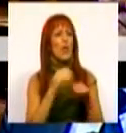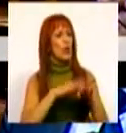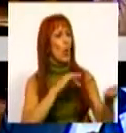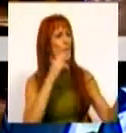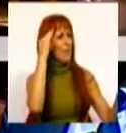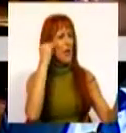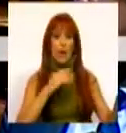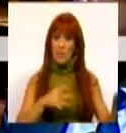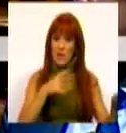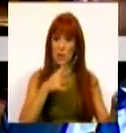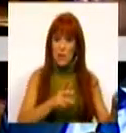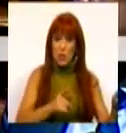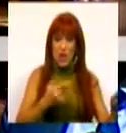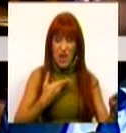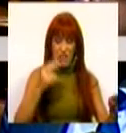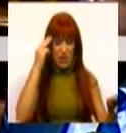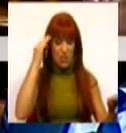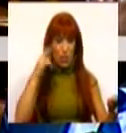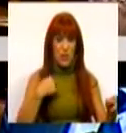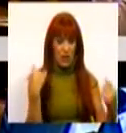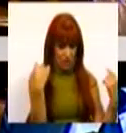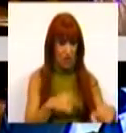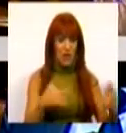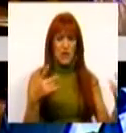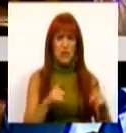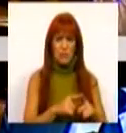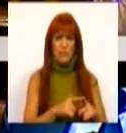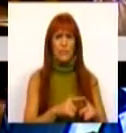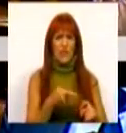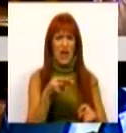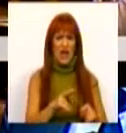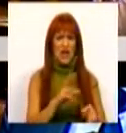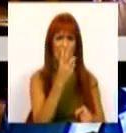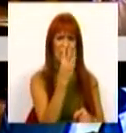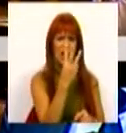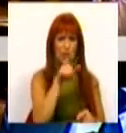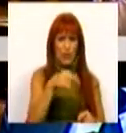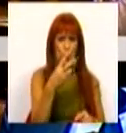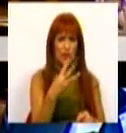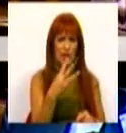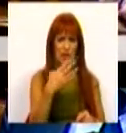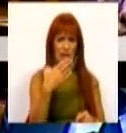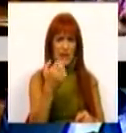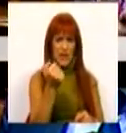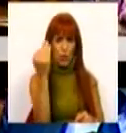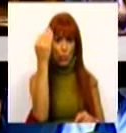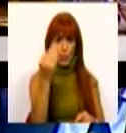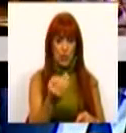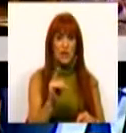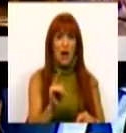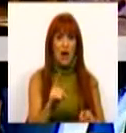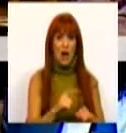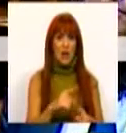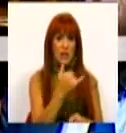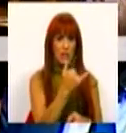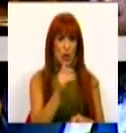É preciso dizer que a dívida da Madeira, que foi contraída a uma taxa de 3,375%, foi a